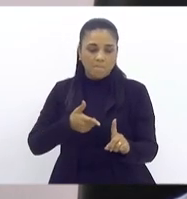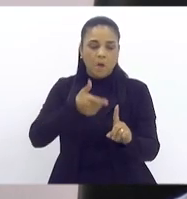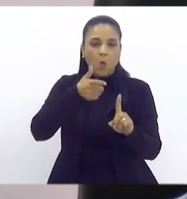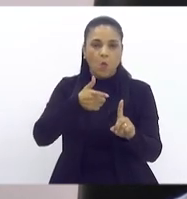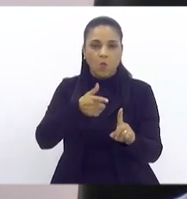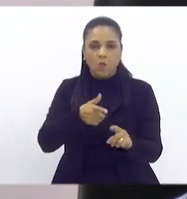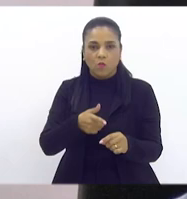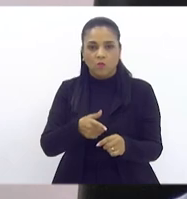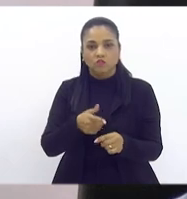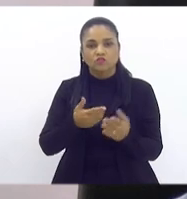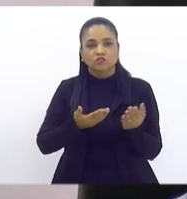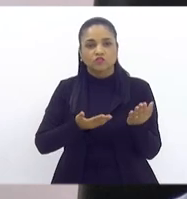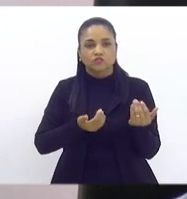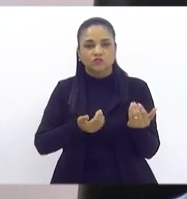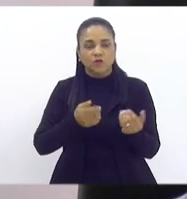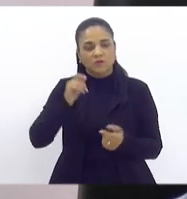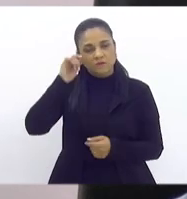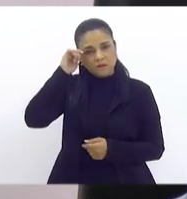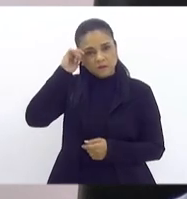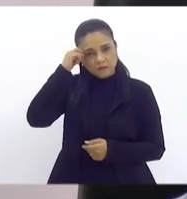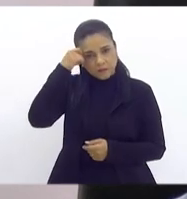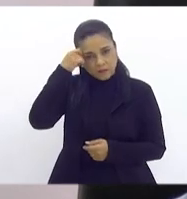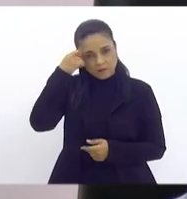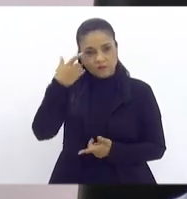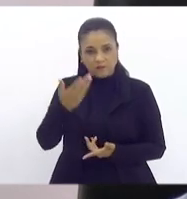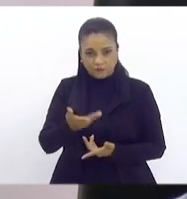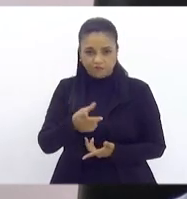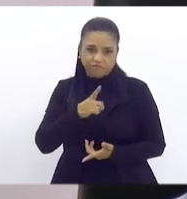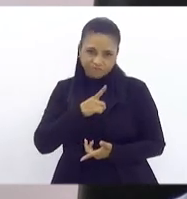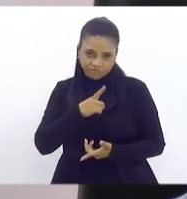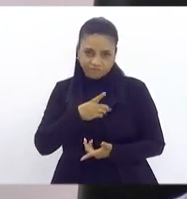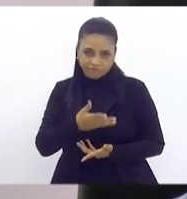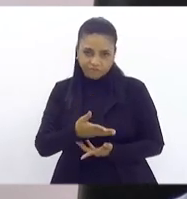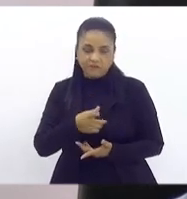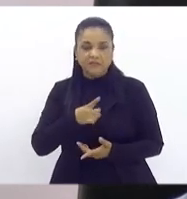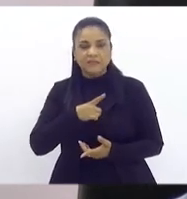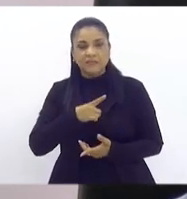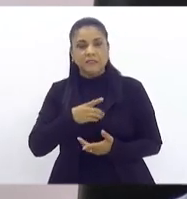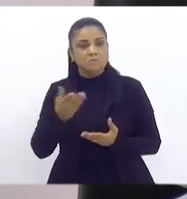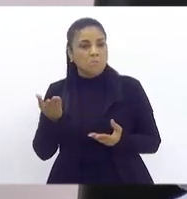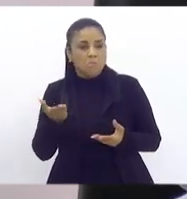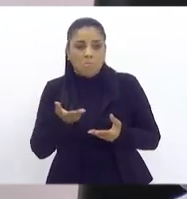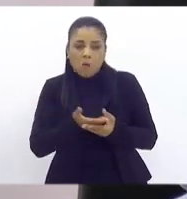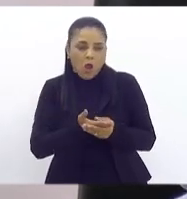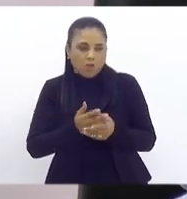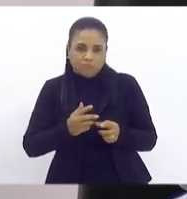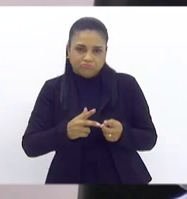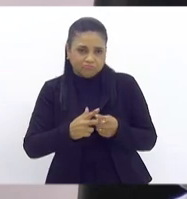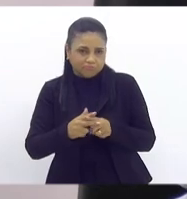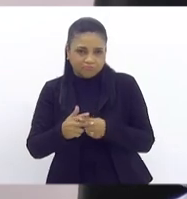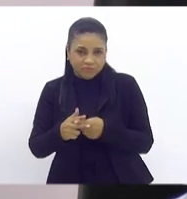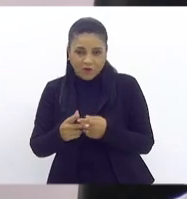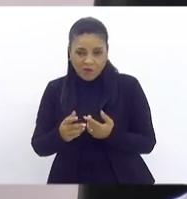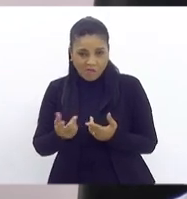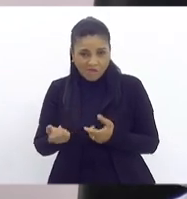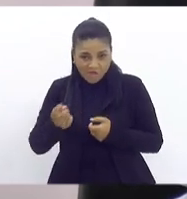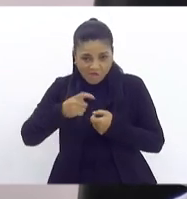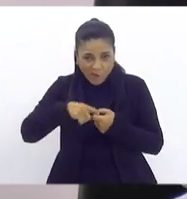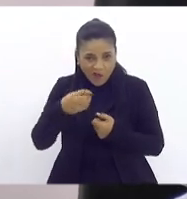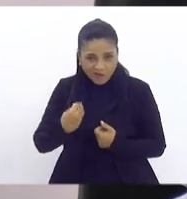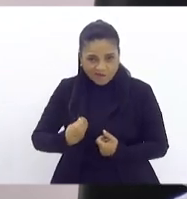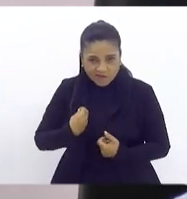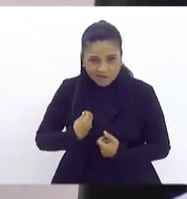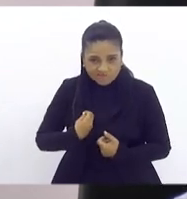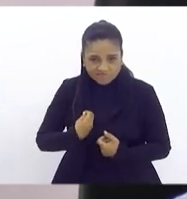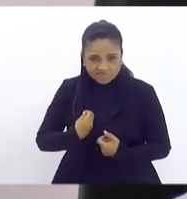eh jovens negros e a Claro que sabemos que não há processo de reparação que repare uma vida